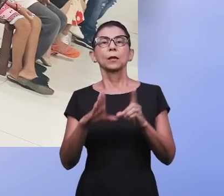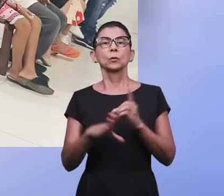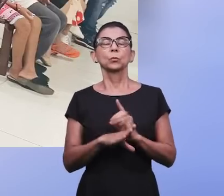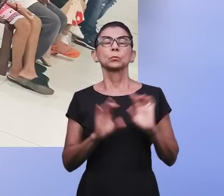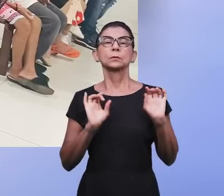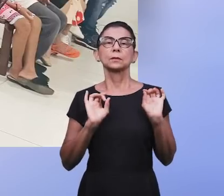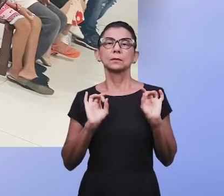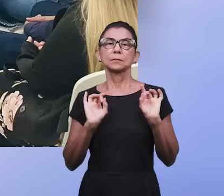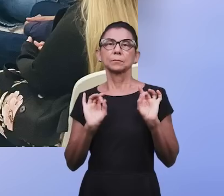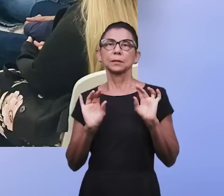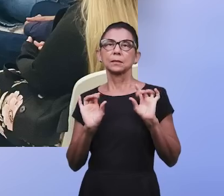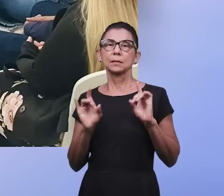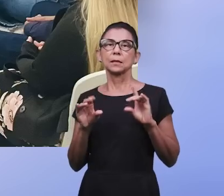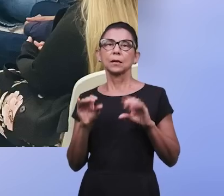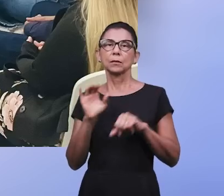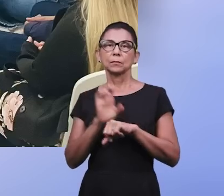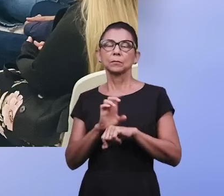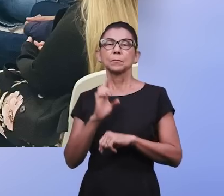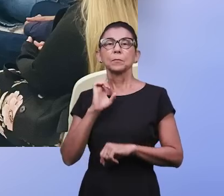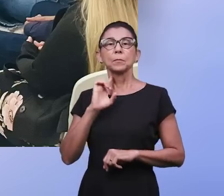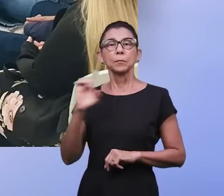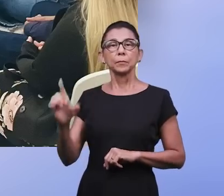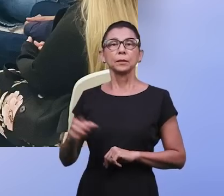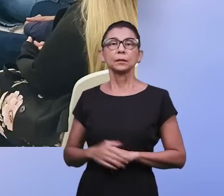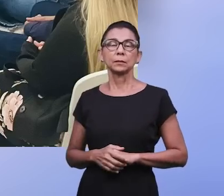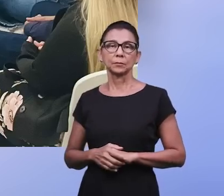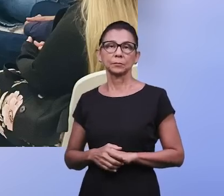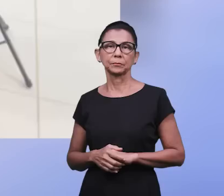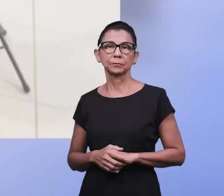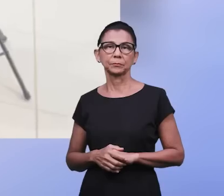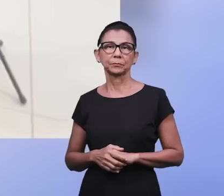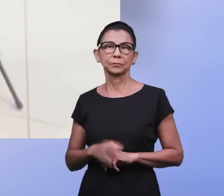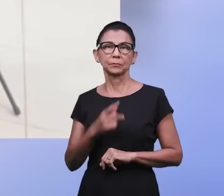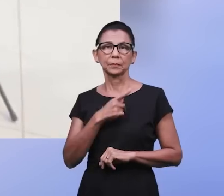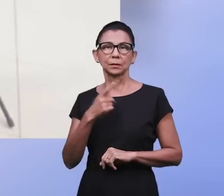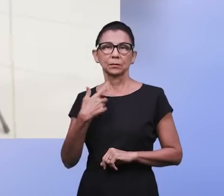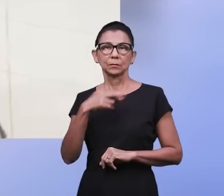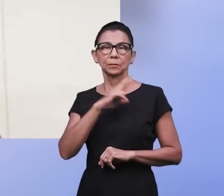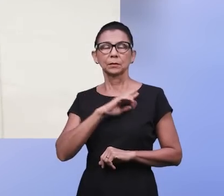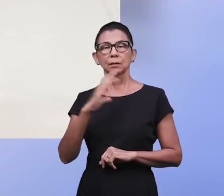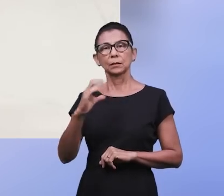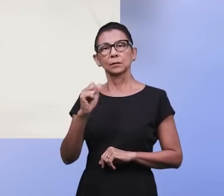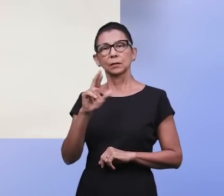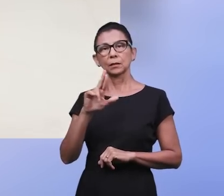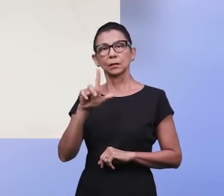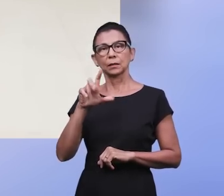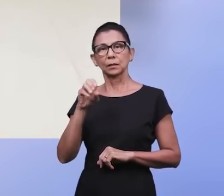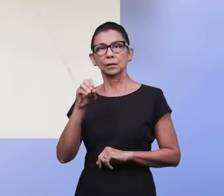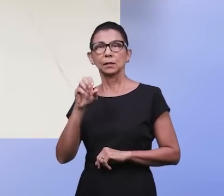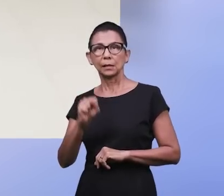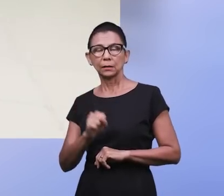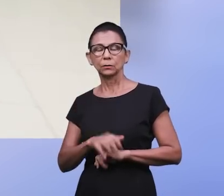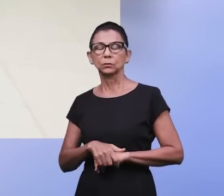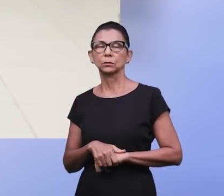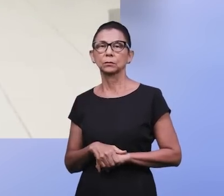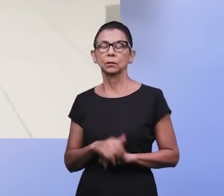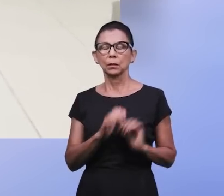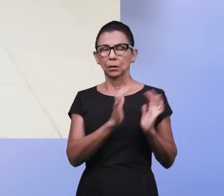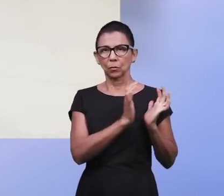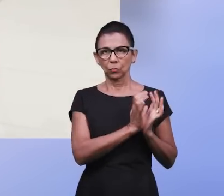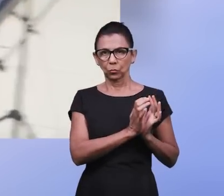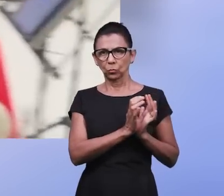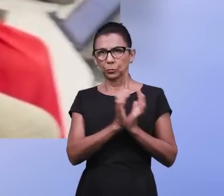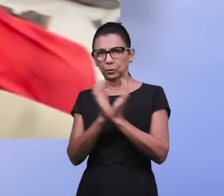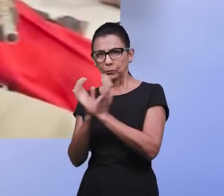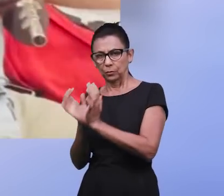de Chonim de Baixo, ministério do pastor Carlos Roberto. Um grupo de irmãos que foram para a realização deste culto, que